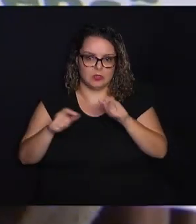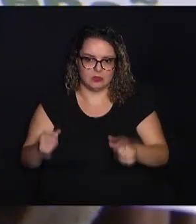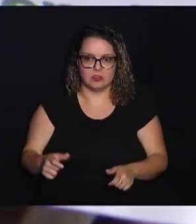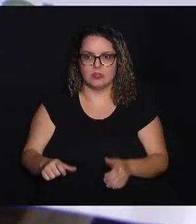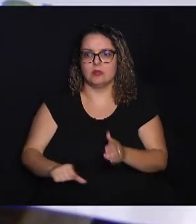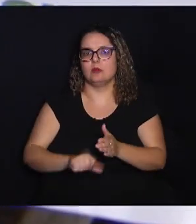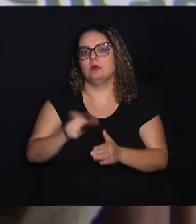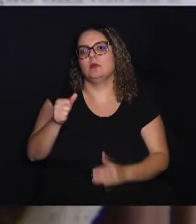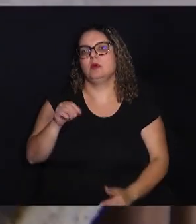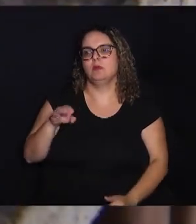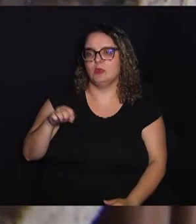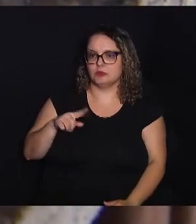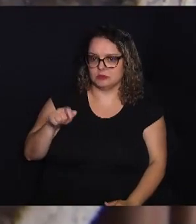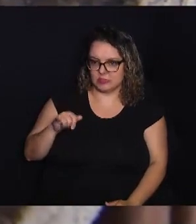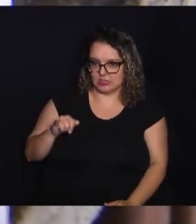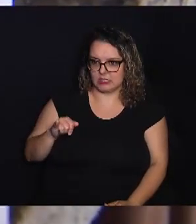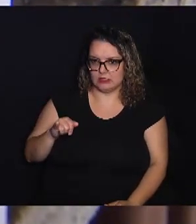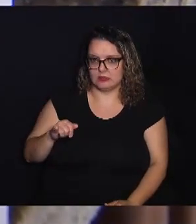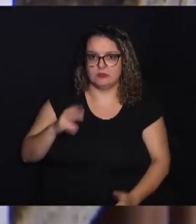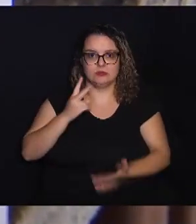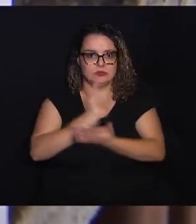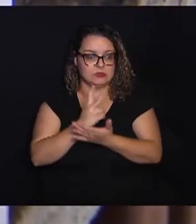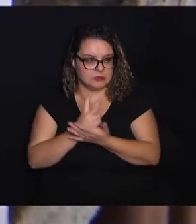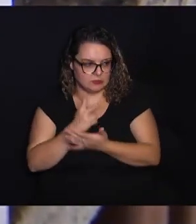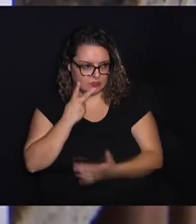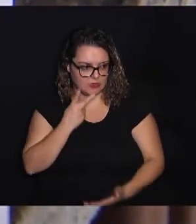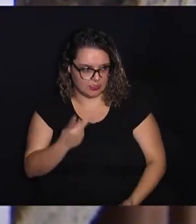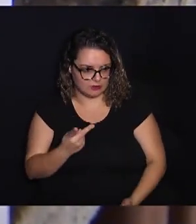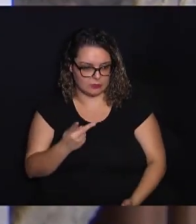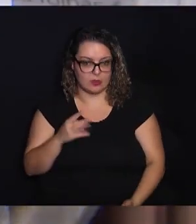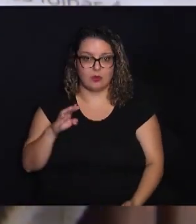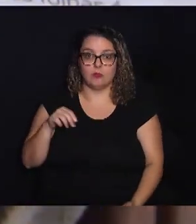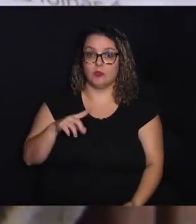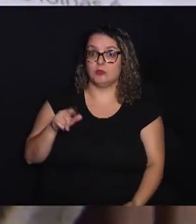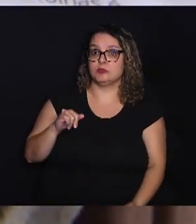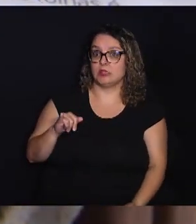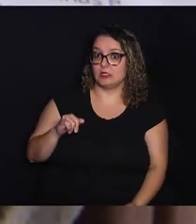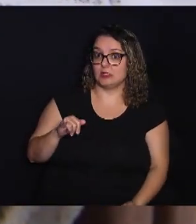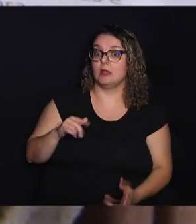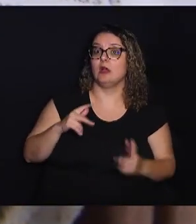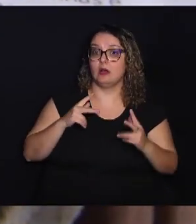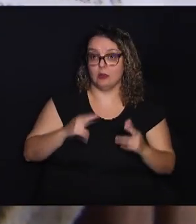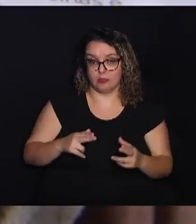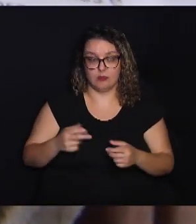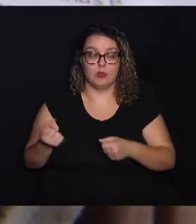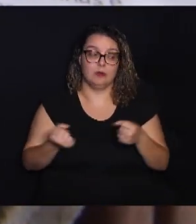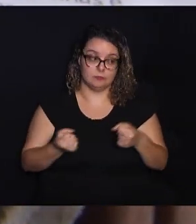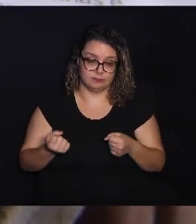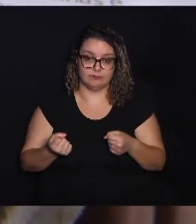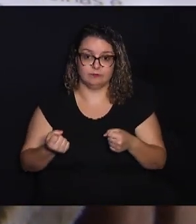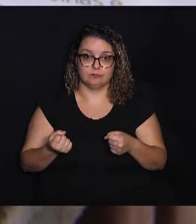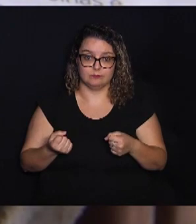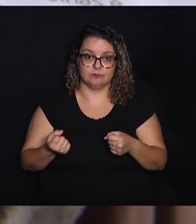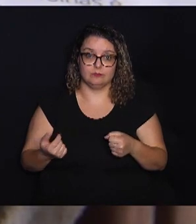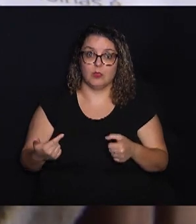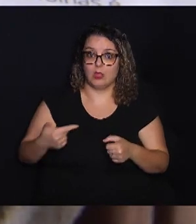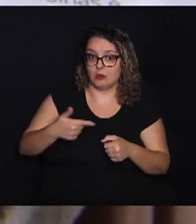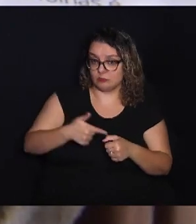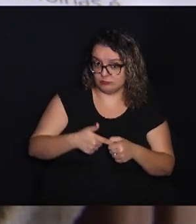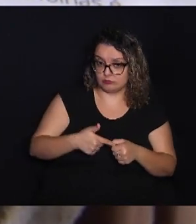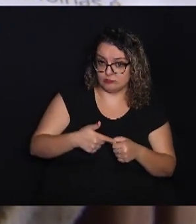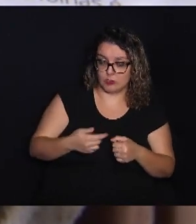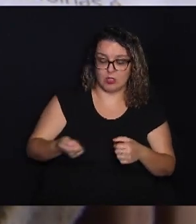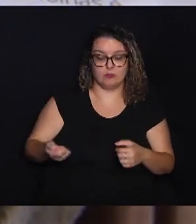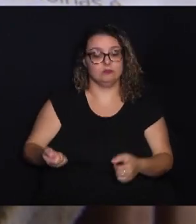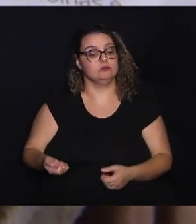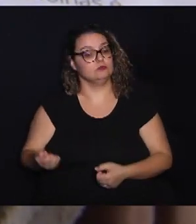primeiro bonsai. Eu sempre falo, gente, bonsai é que nem um carro. Você precisa regar e precisa pôr o sol. Você tem um